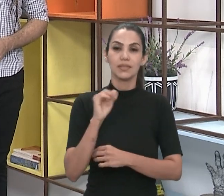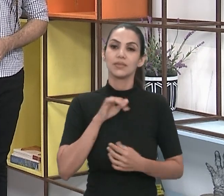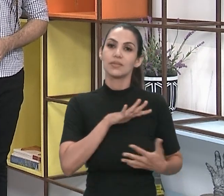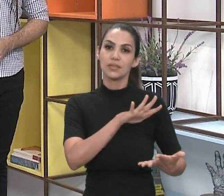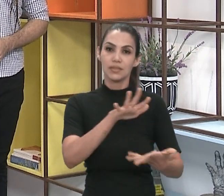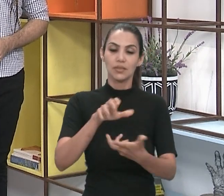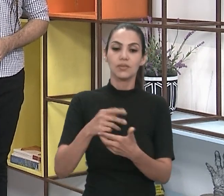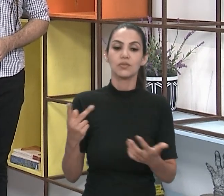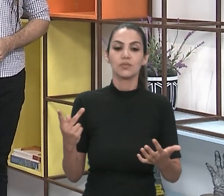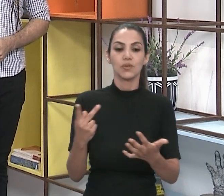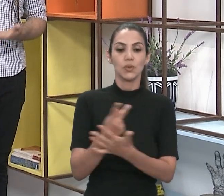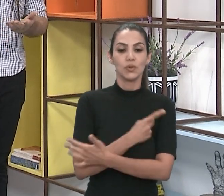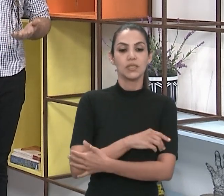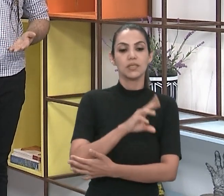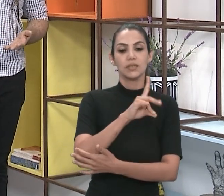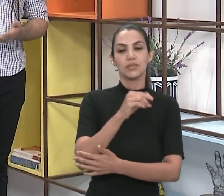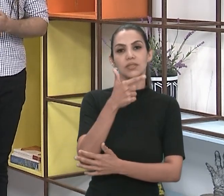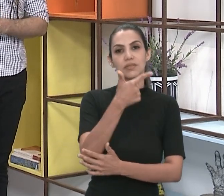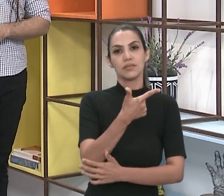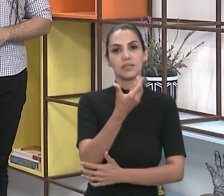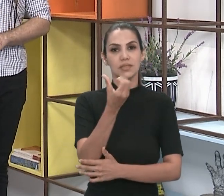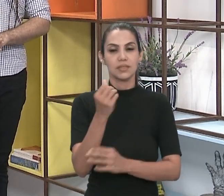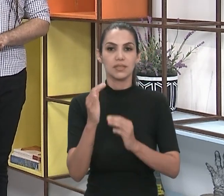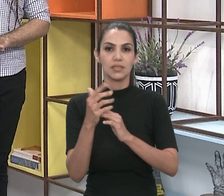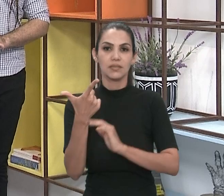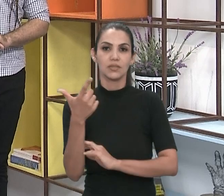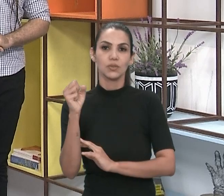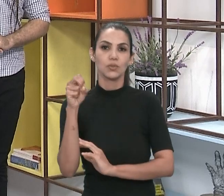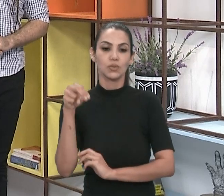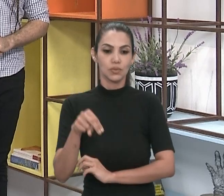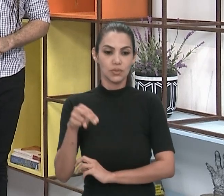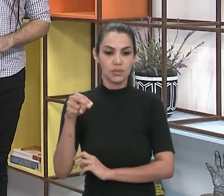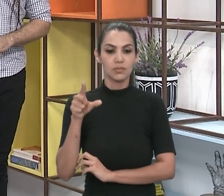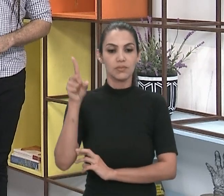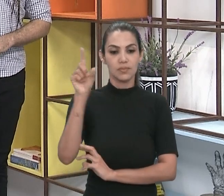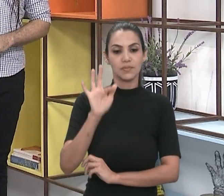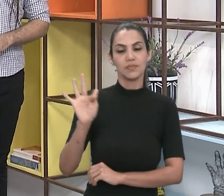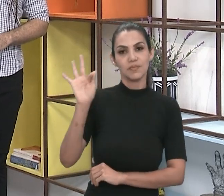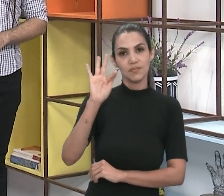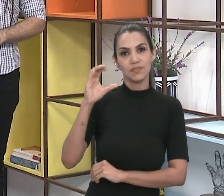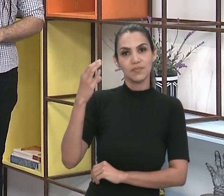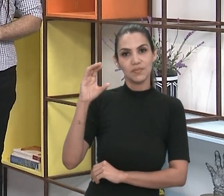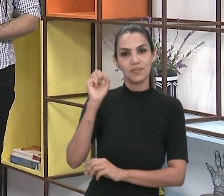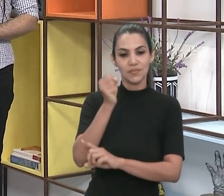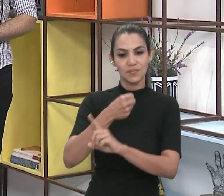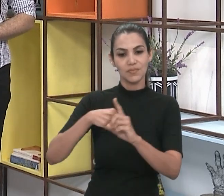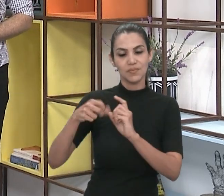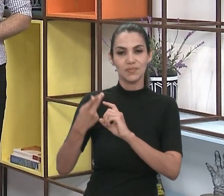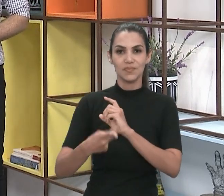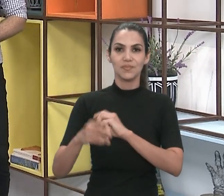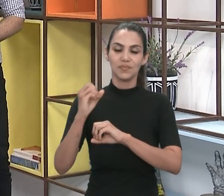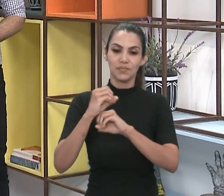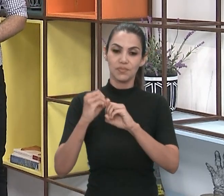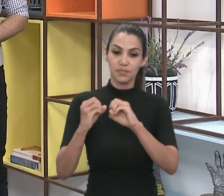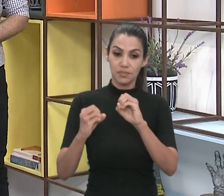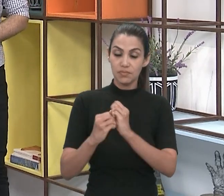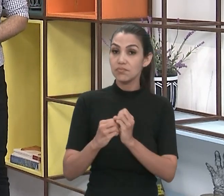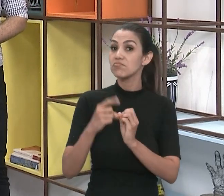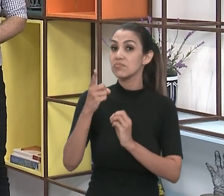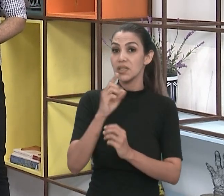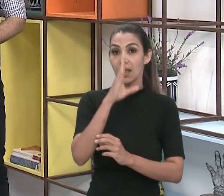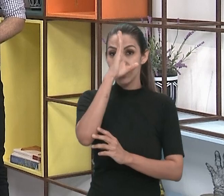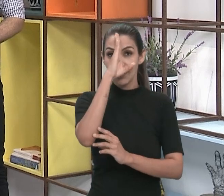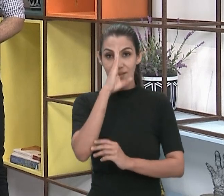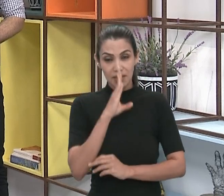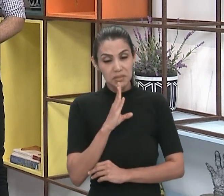será realizado entre os dias 26 e 28 de novembro na Faculdade de Ciências Sociais da UFG. O evento é